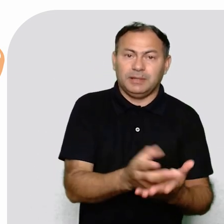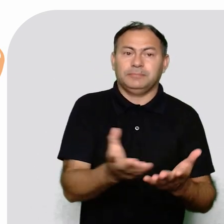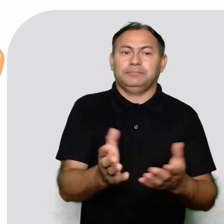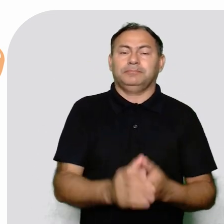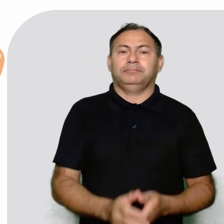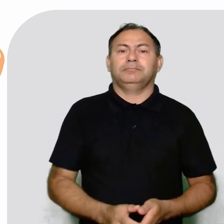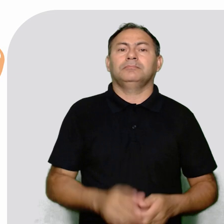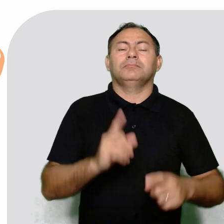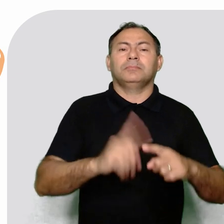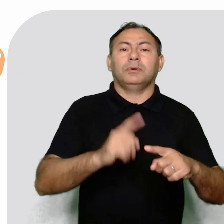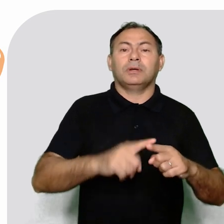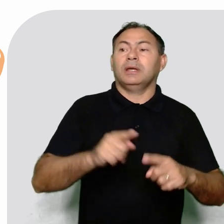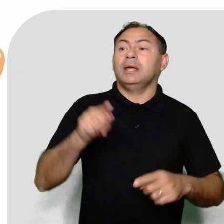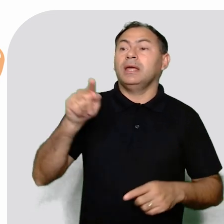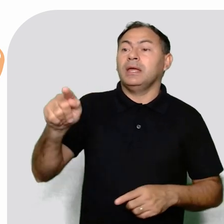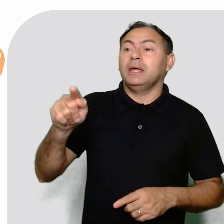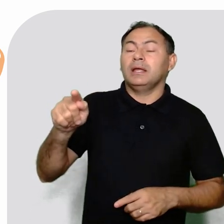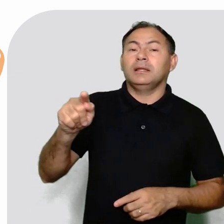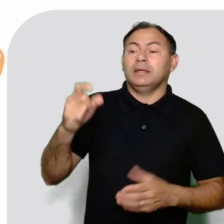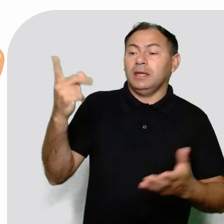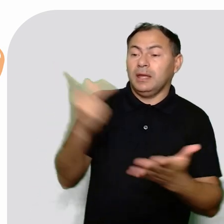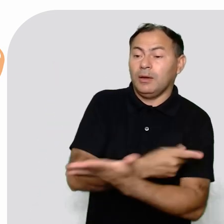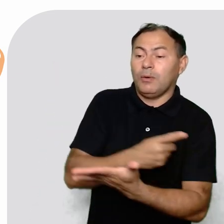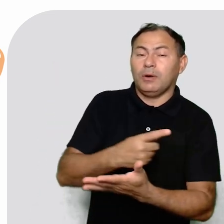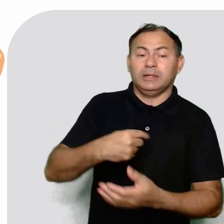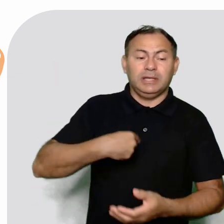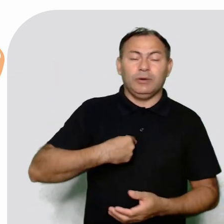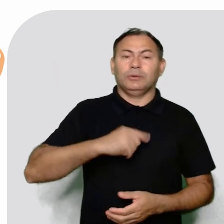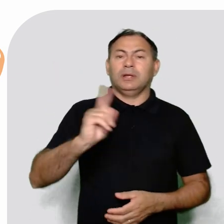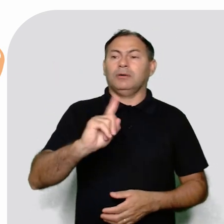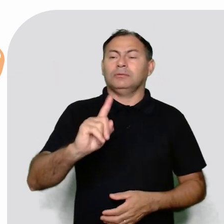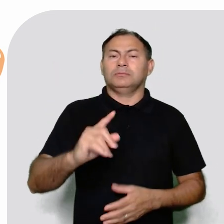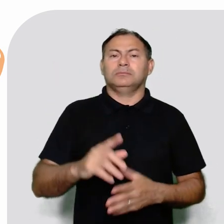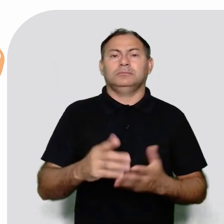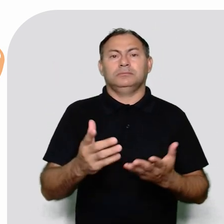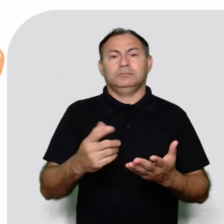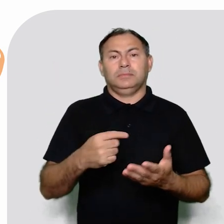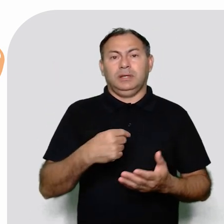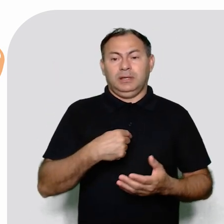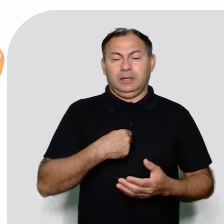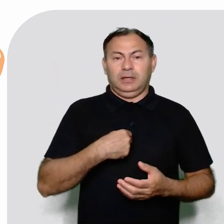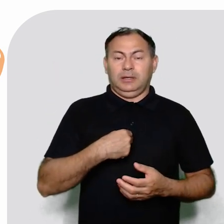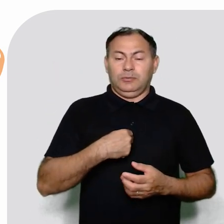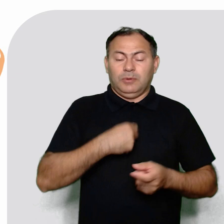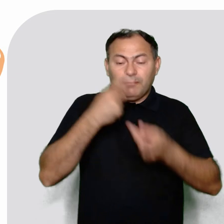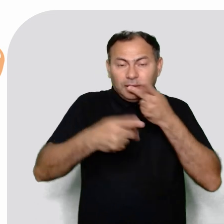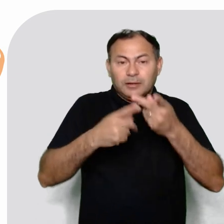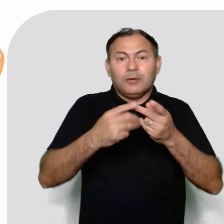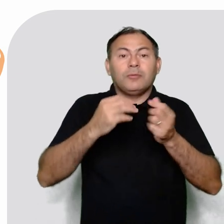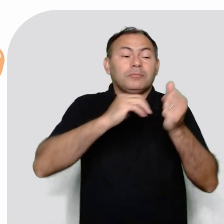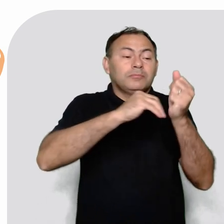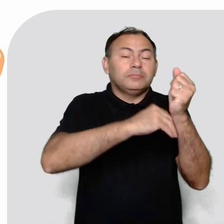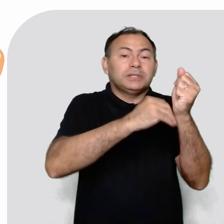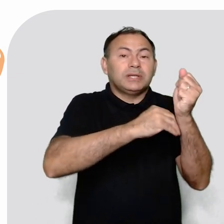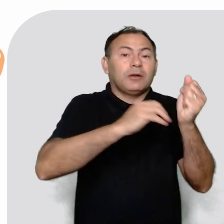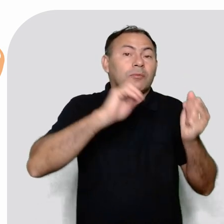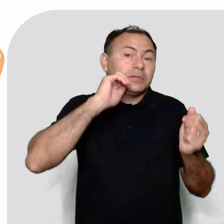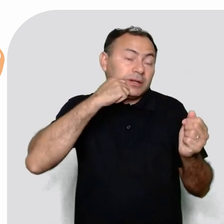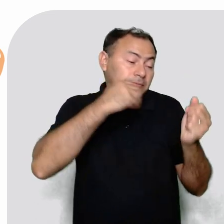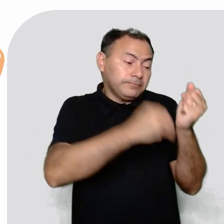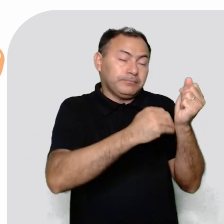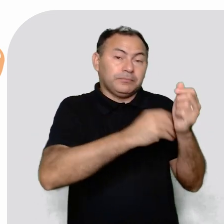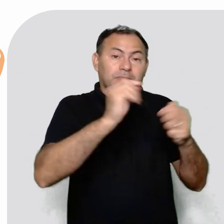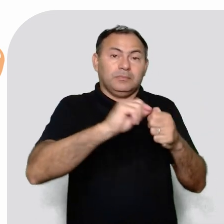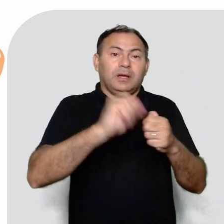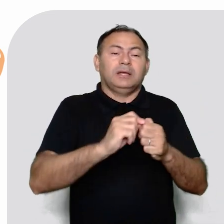mesmas. Por que ele caiu e eu não? Para mim, trata-se de um mistério que